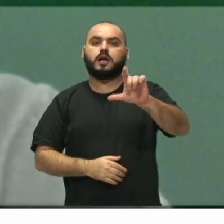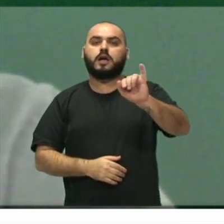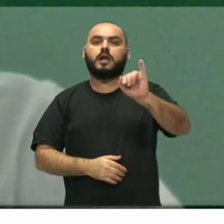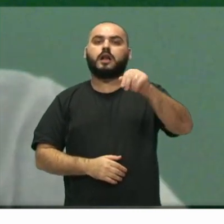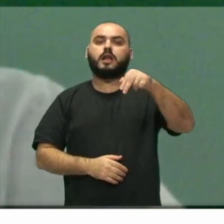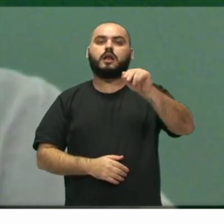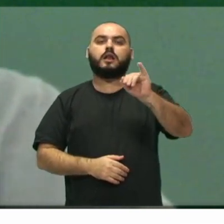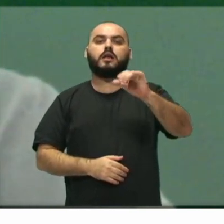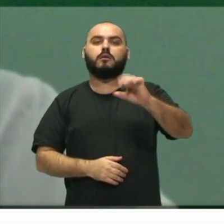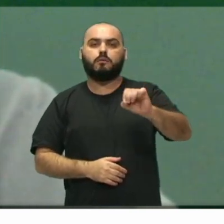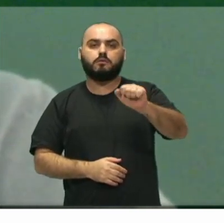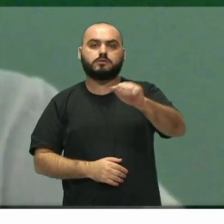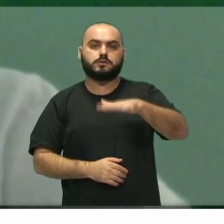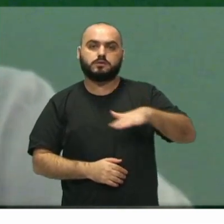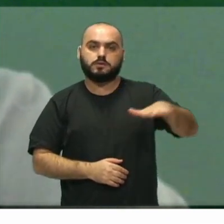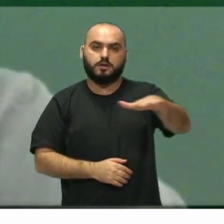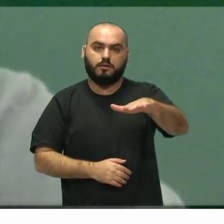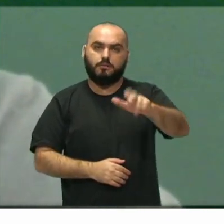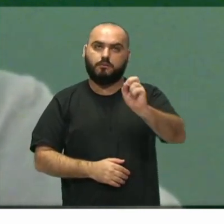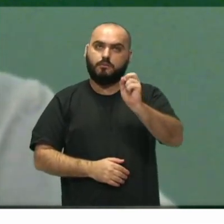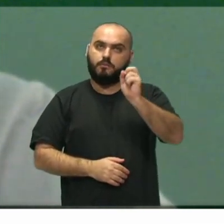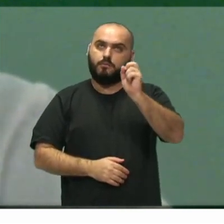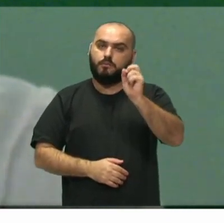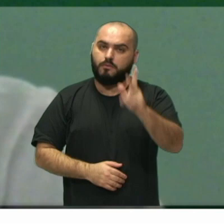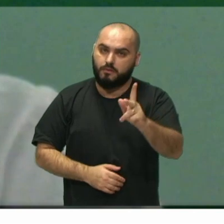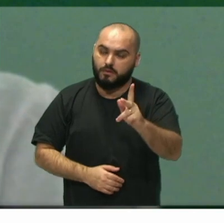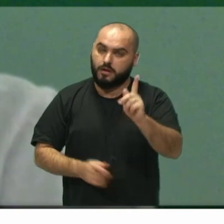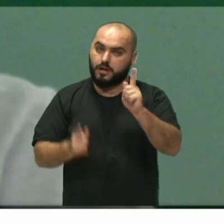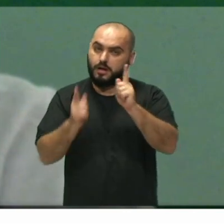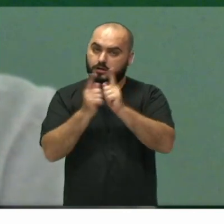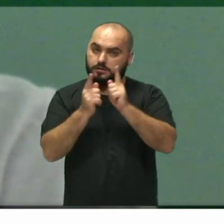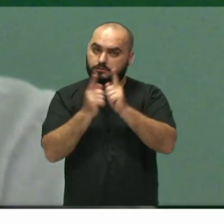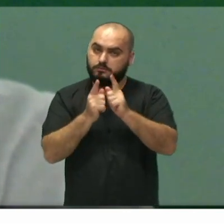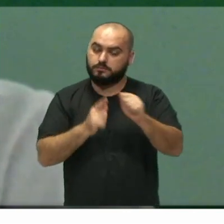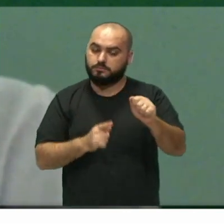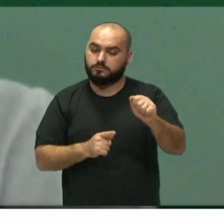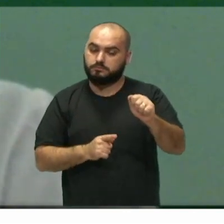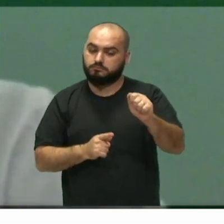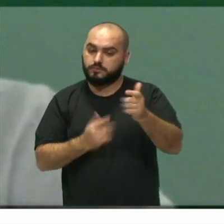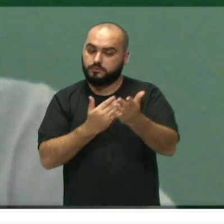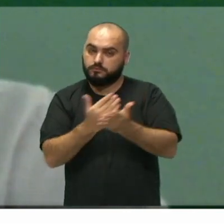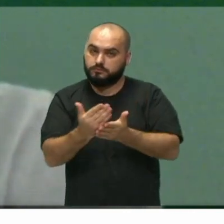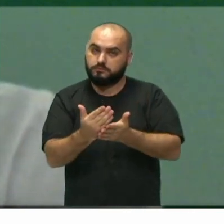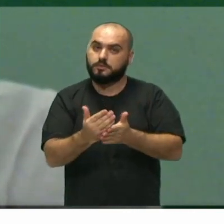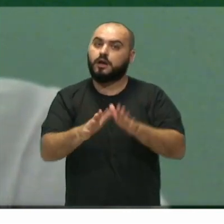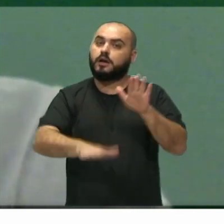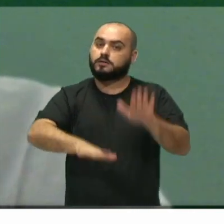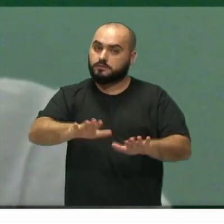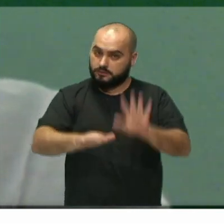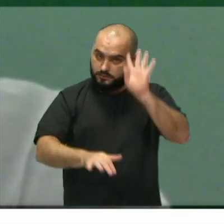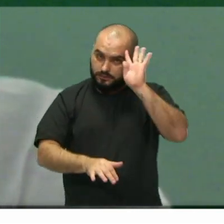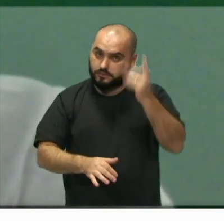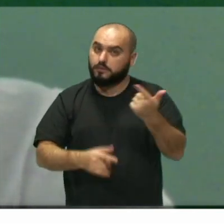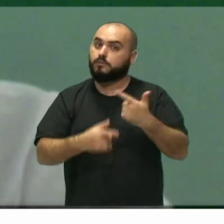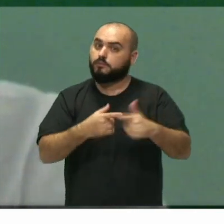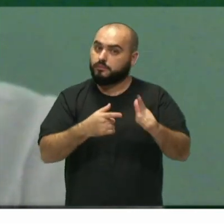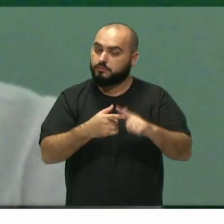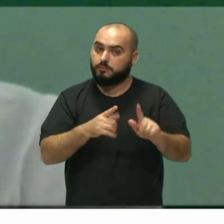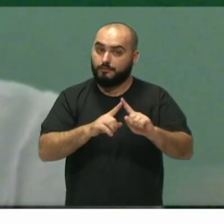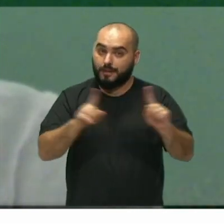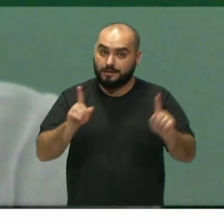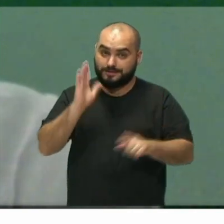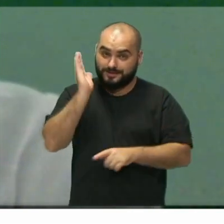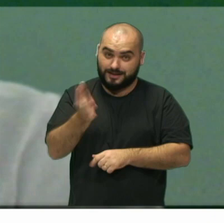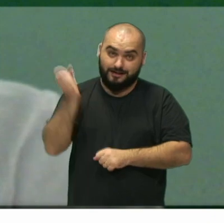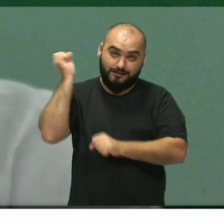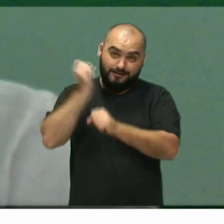gerais. Ok, um atendimento inicial com clínico geral muitas vezes pode resolver o problema, mas se eu já estou há